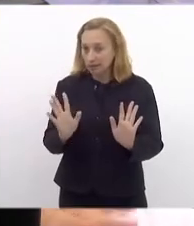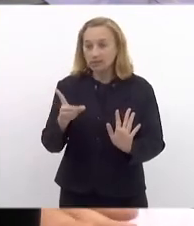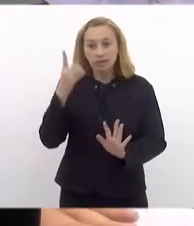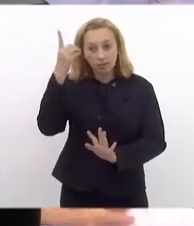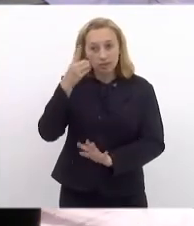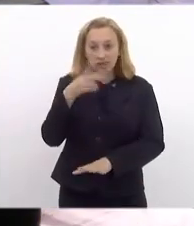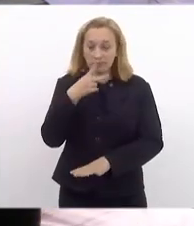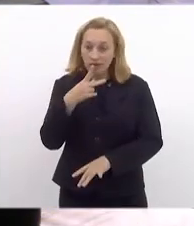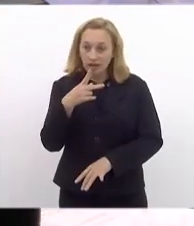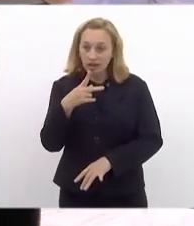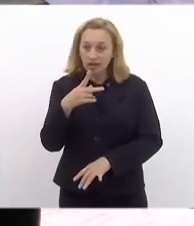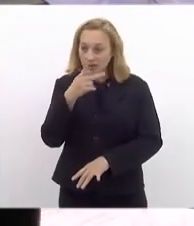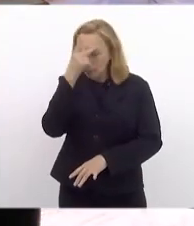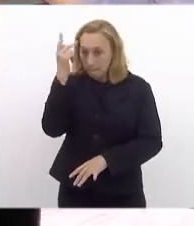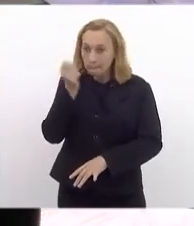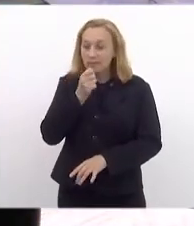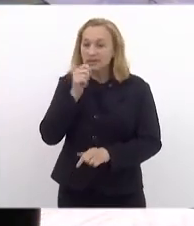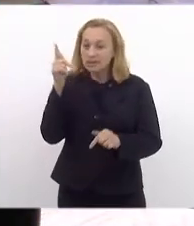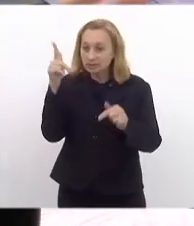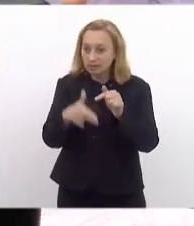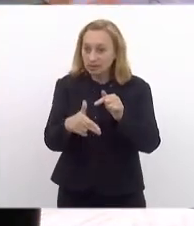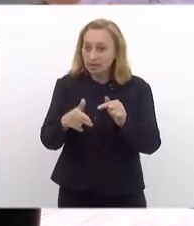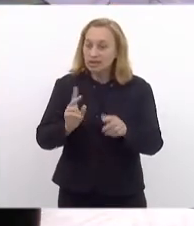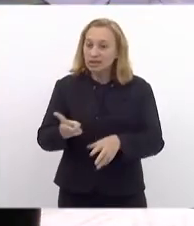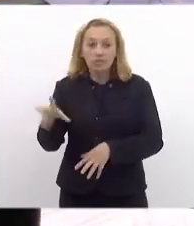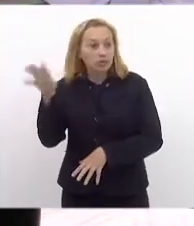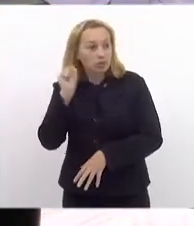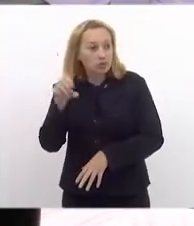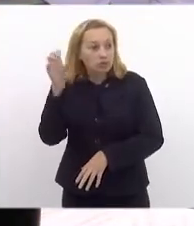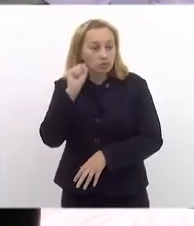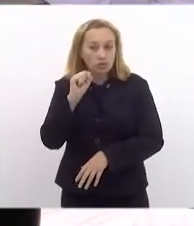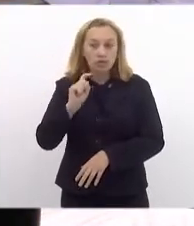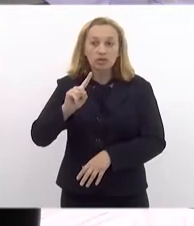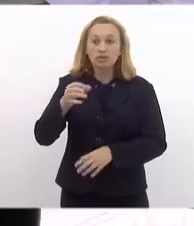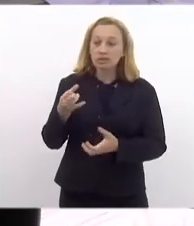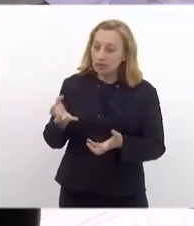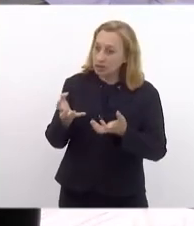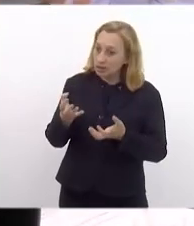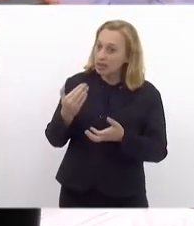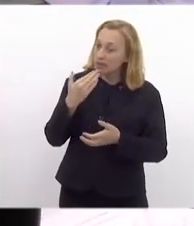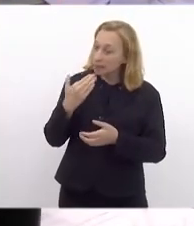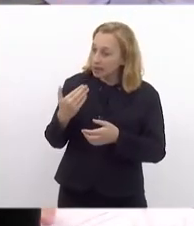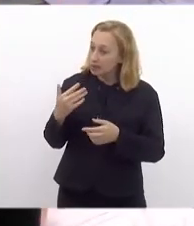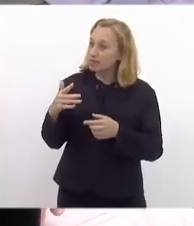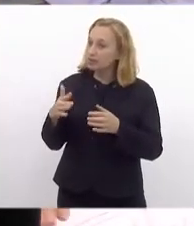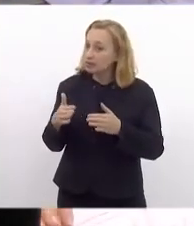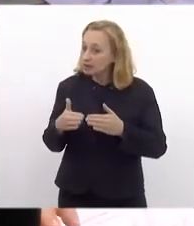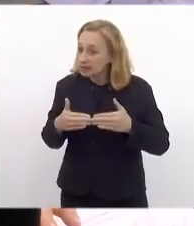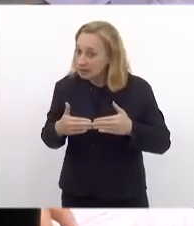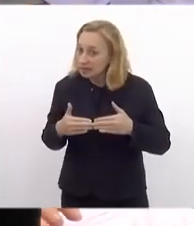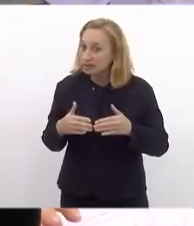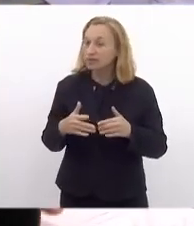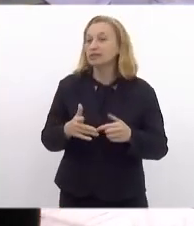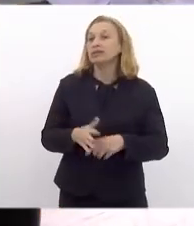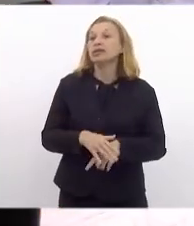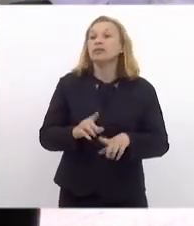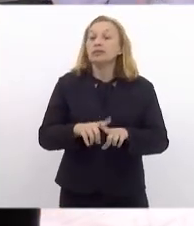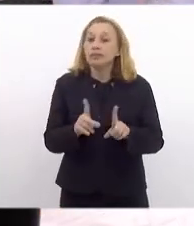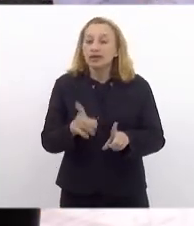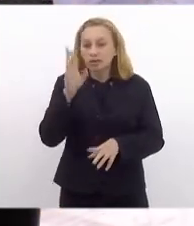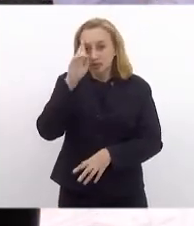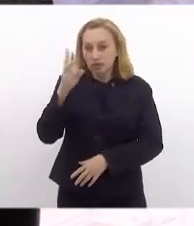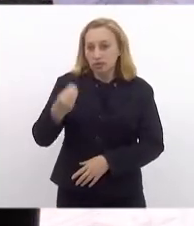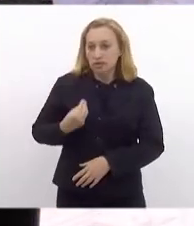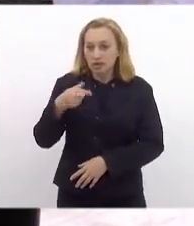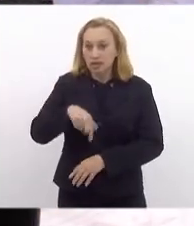Fala Ninguém tem como eu sempre ouço todos falarem E se eu quiser interromper o PS posso mas o